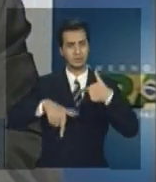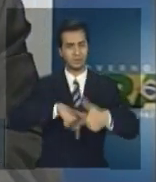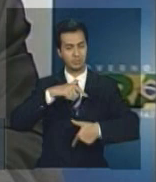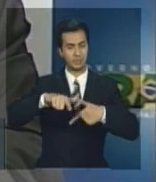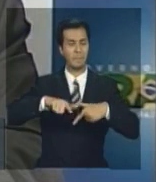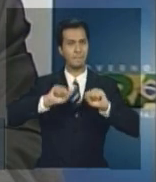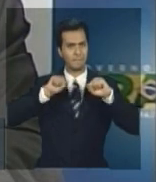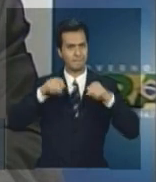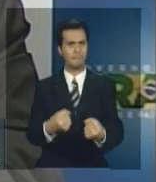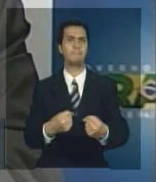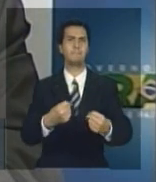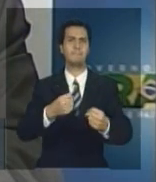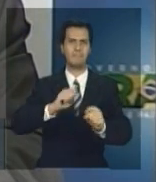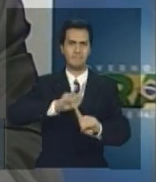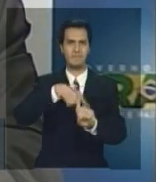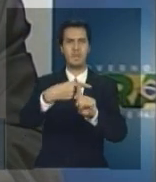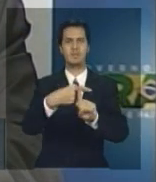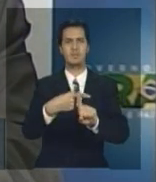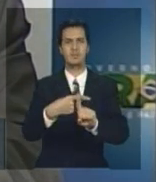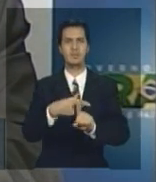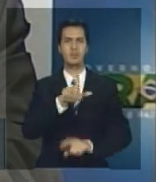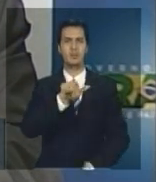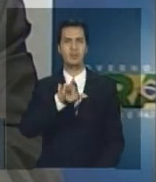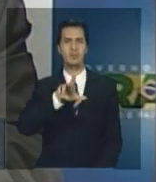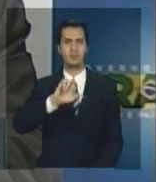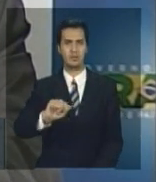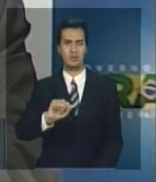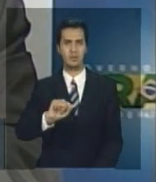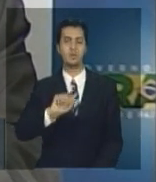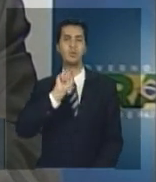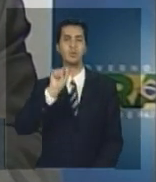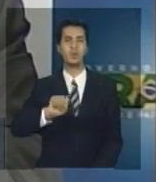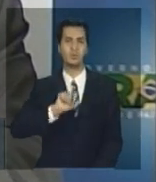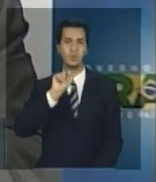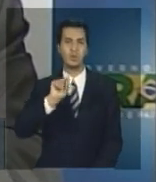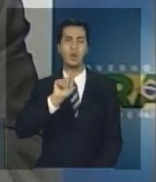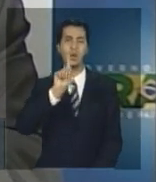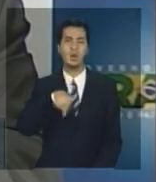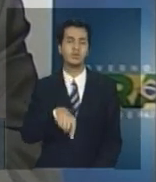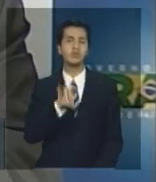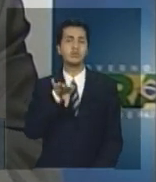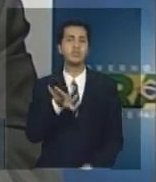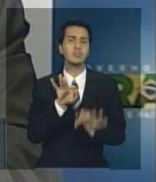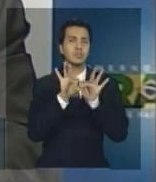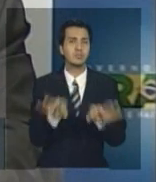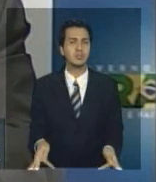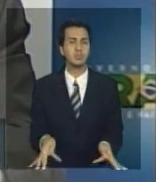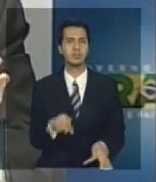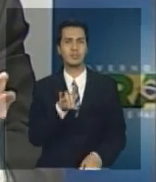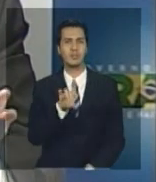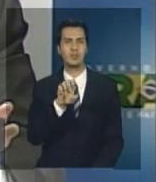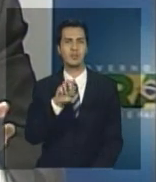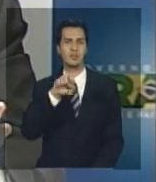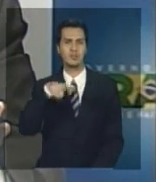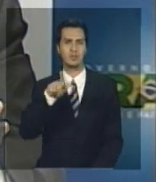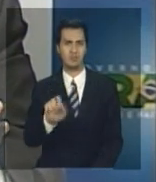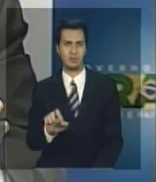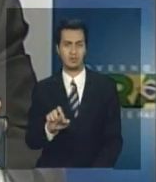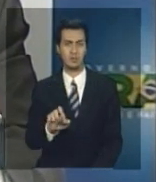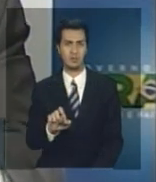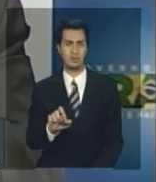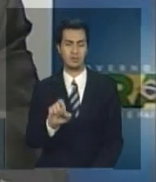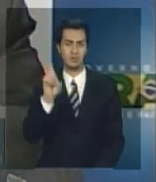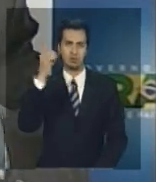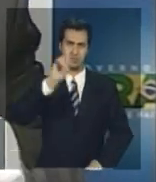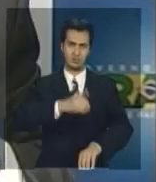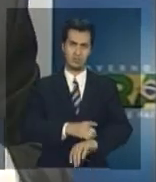ações. O Lira ele é um pequeno pedaço da avaliação de risco da dengue. Né? A quantidade de suscetíveis é